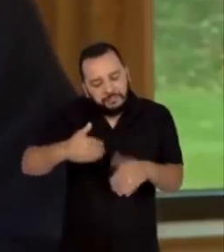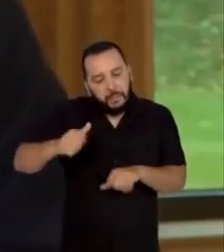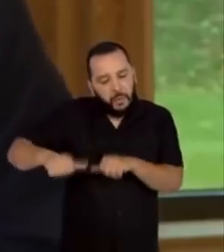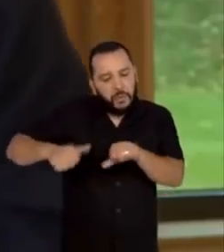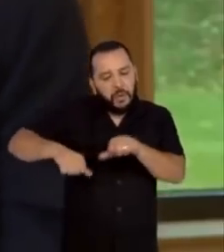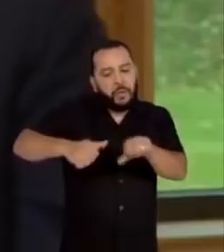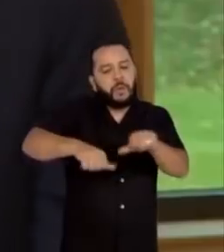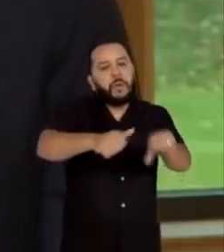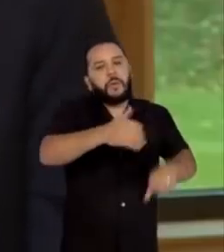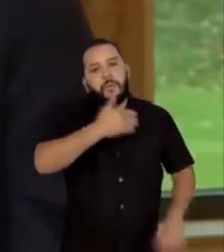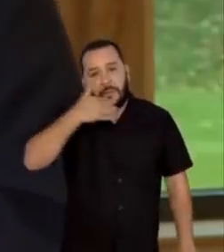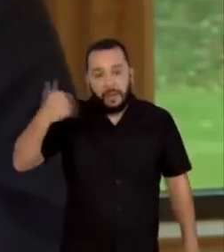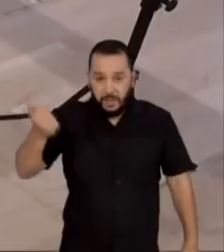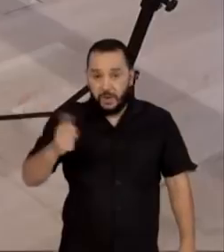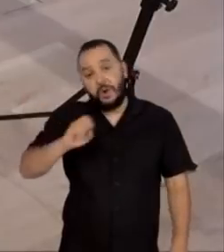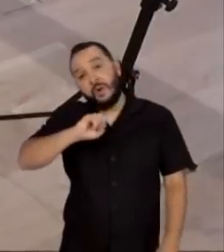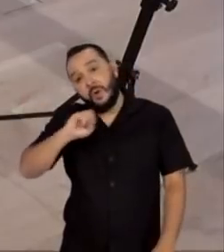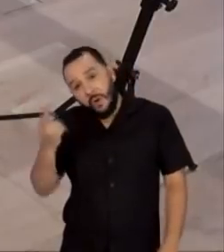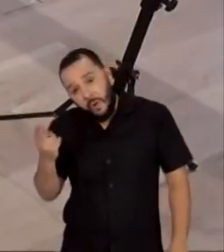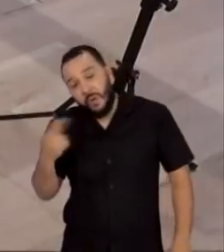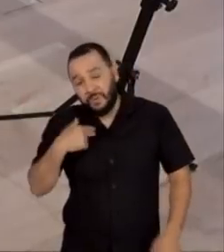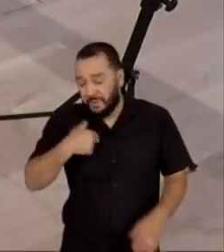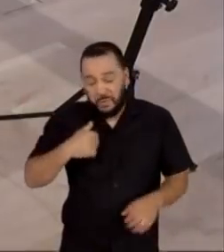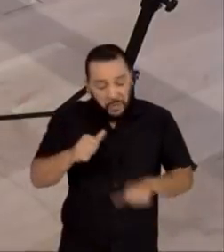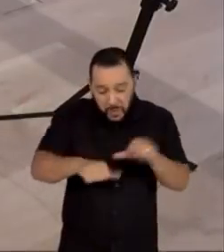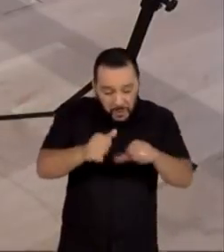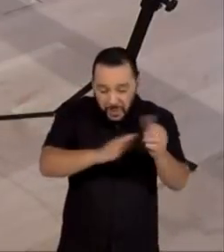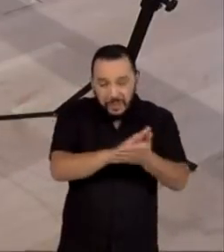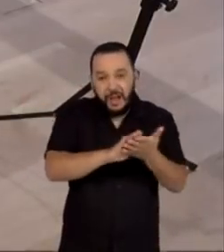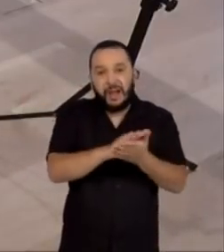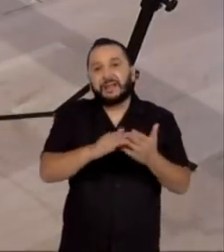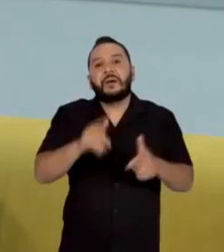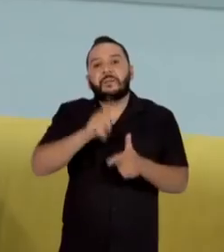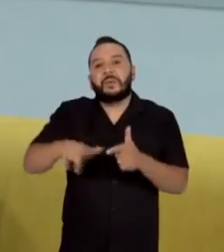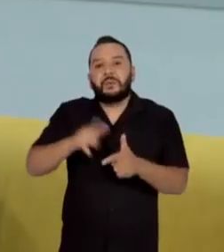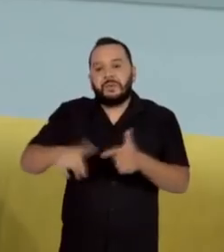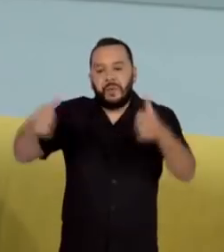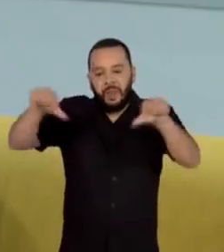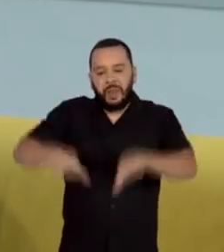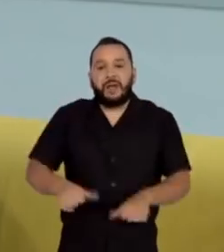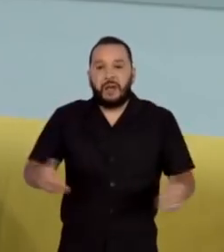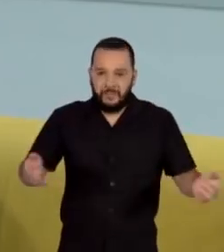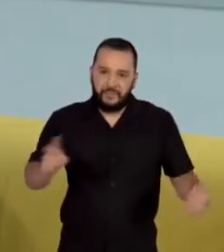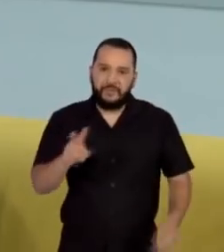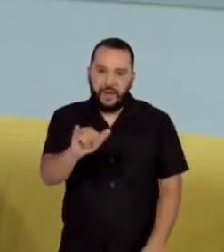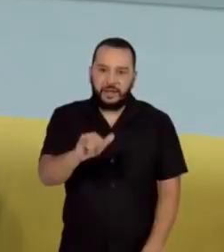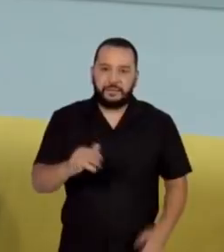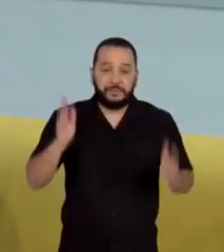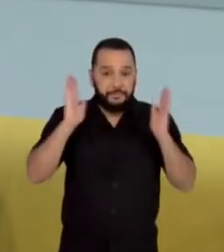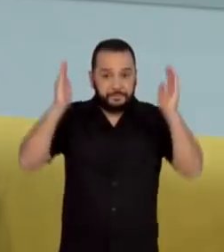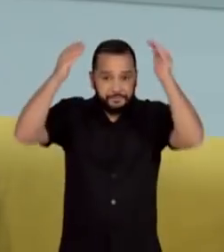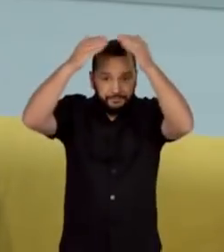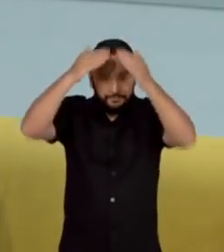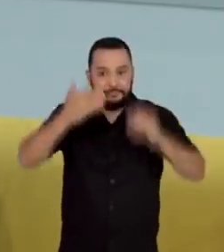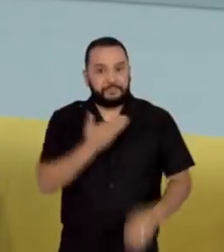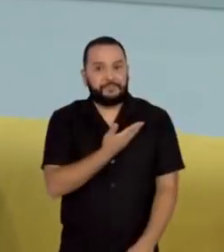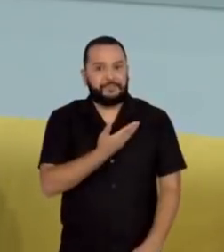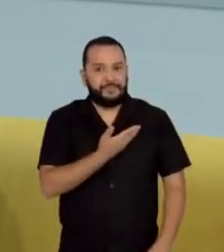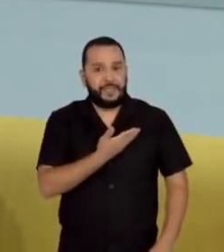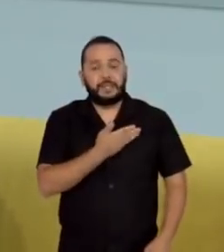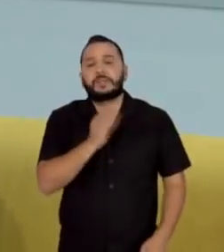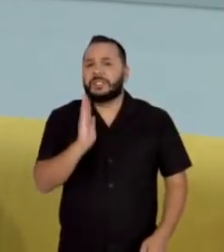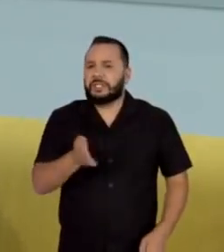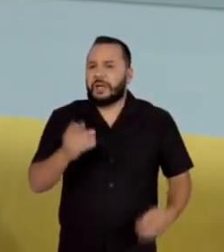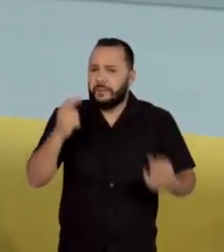caminho. É isso ou o aprofundamento dos problemas que temos hoje. E o Papa Francisco se mostrou